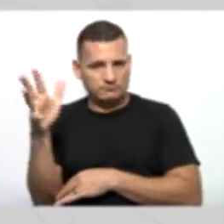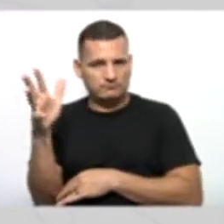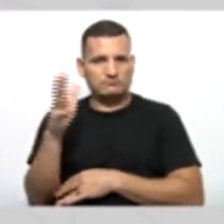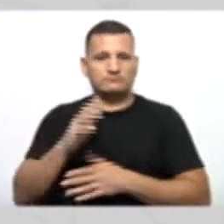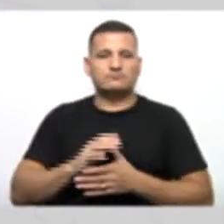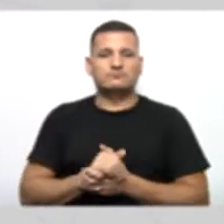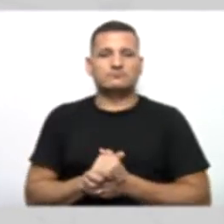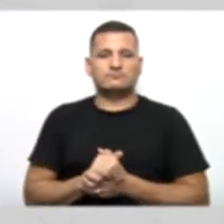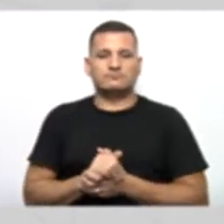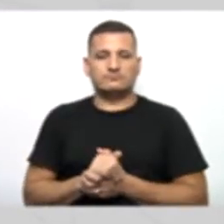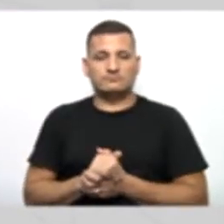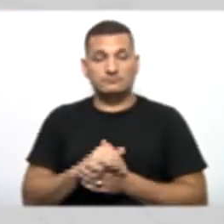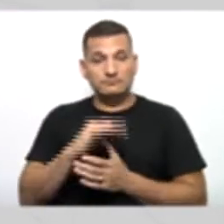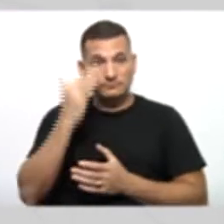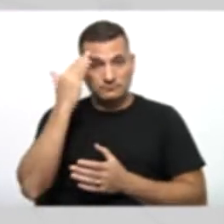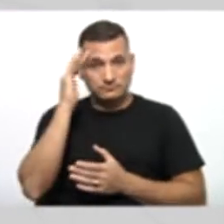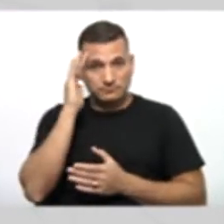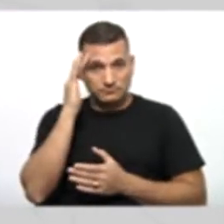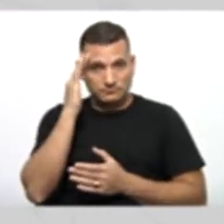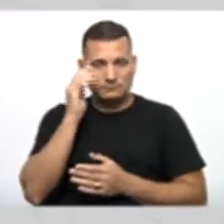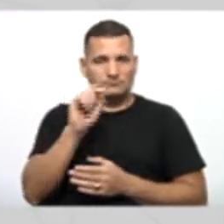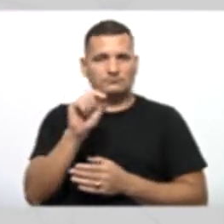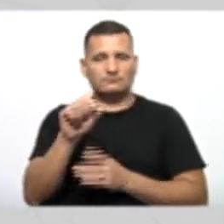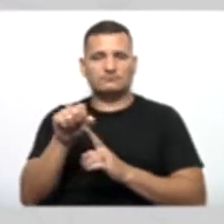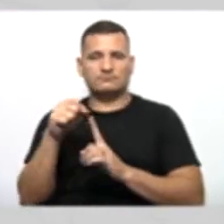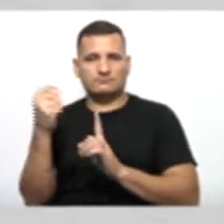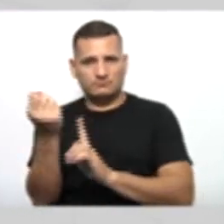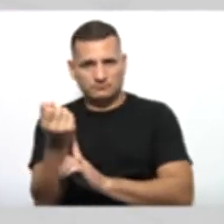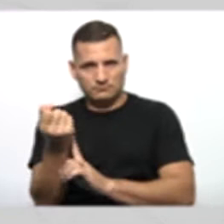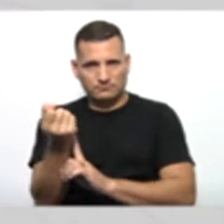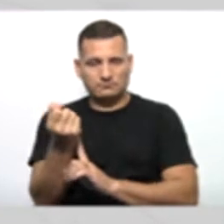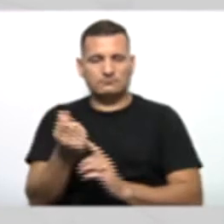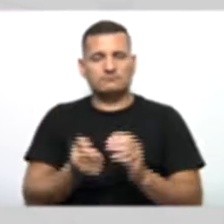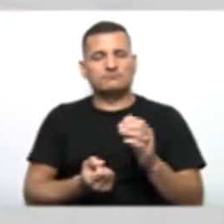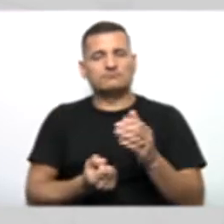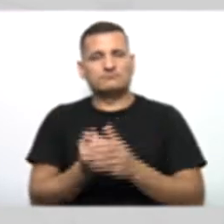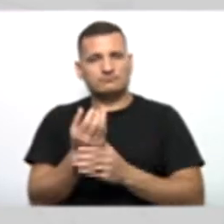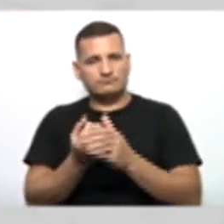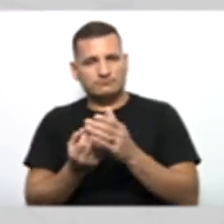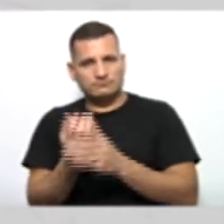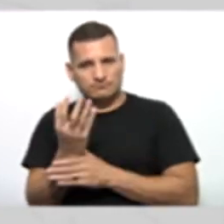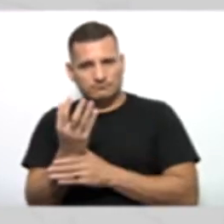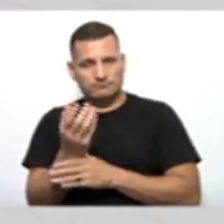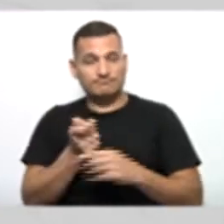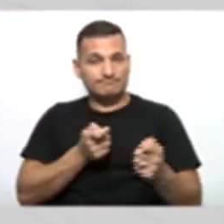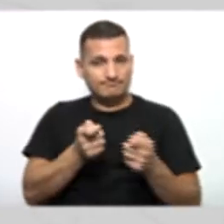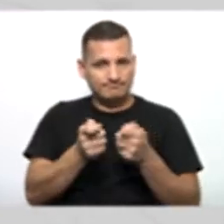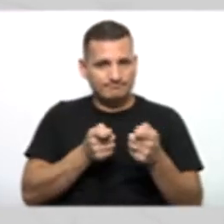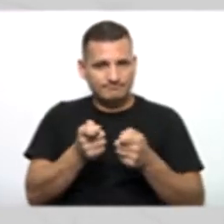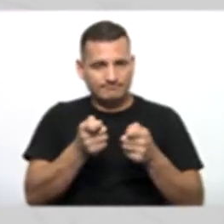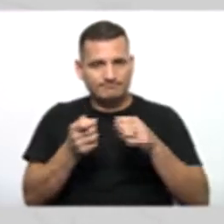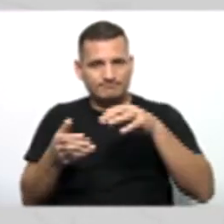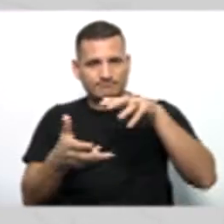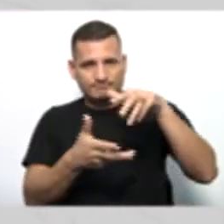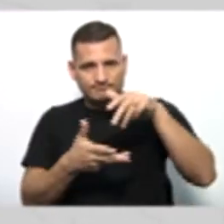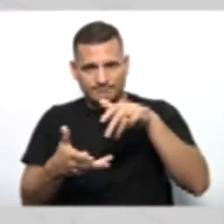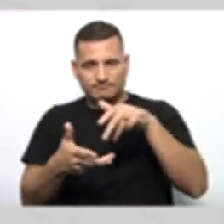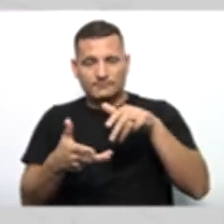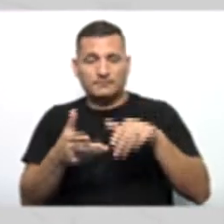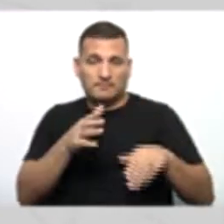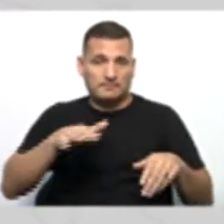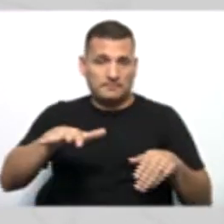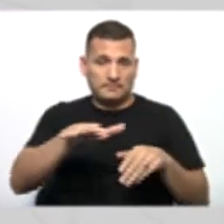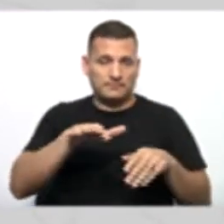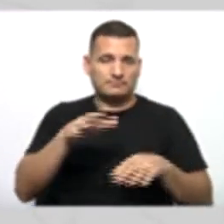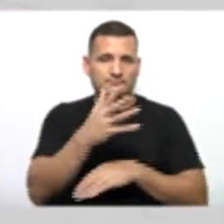cooperativismo, entender as relações entre sociedade, produção, sustentabilidade e meio ambiente e conhecer os métodos e